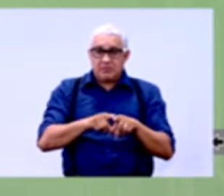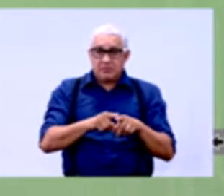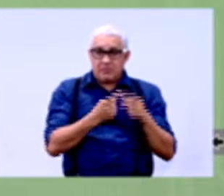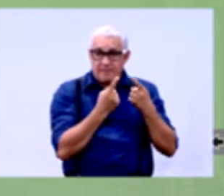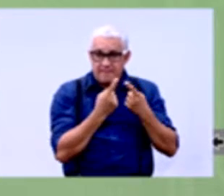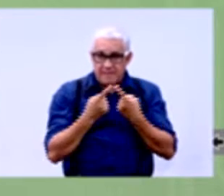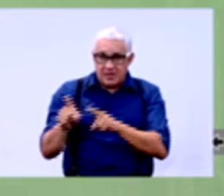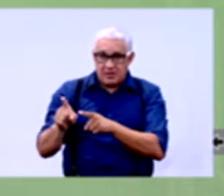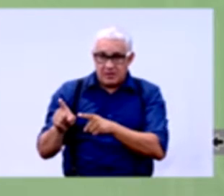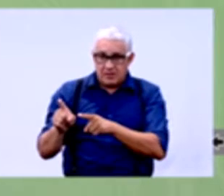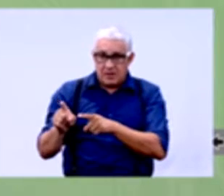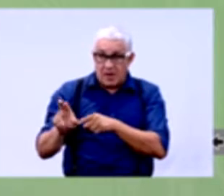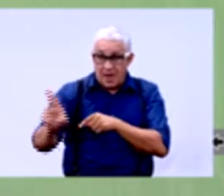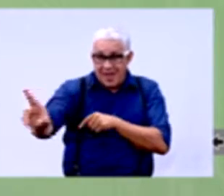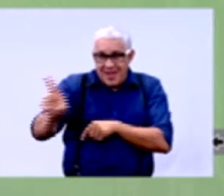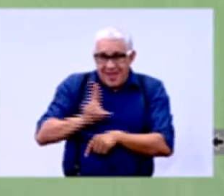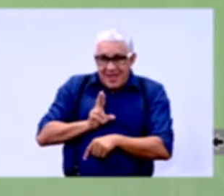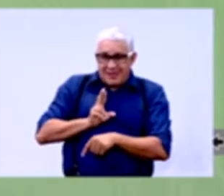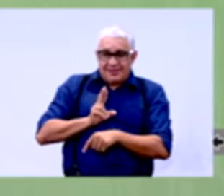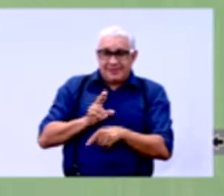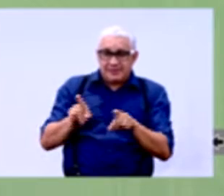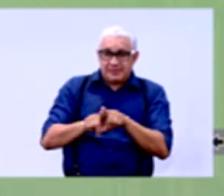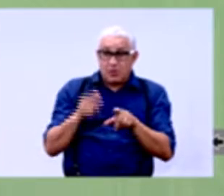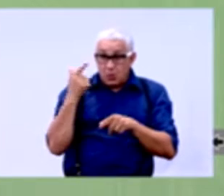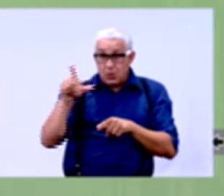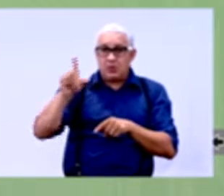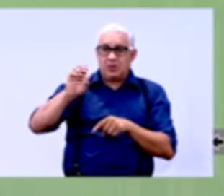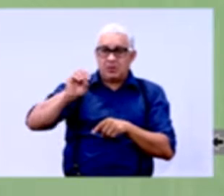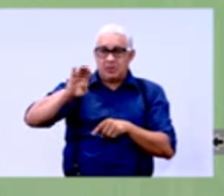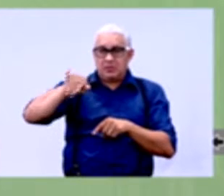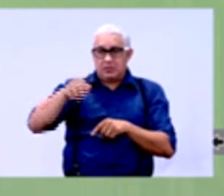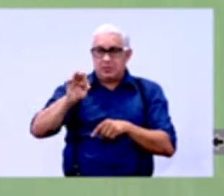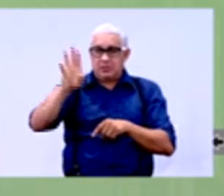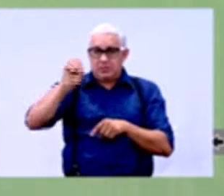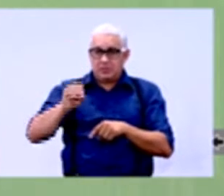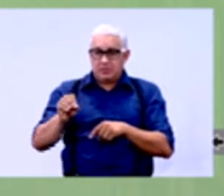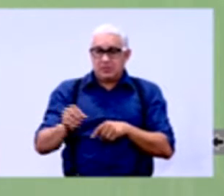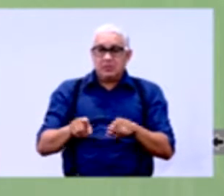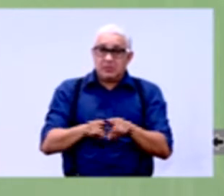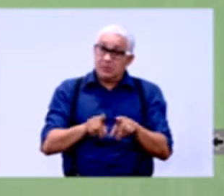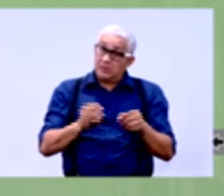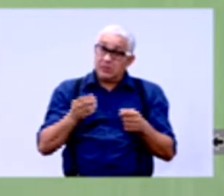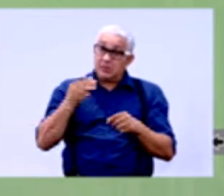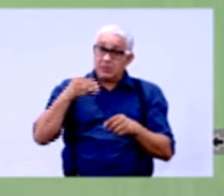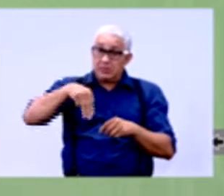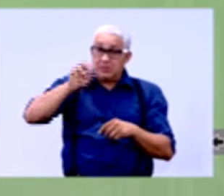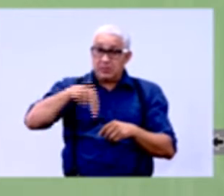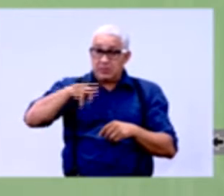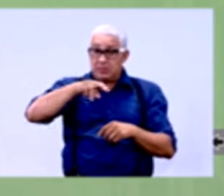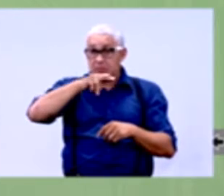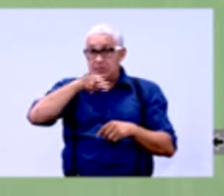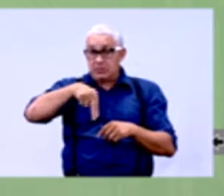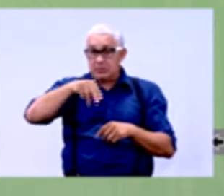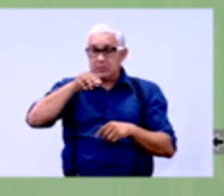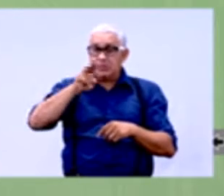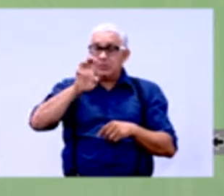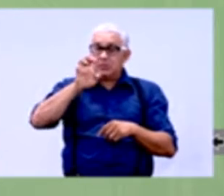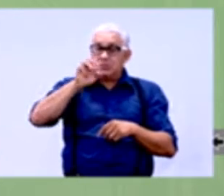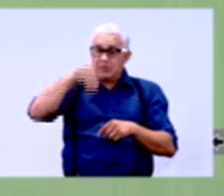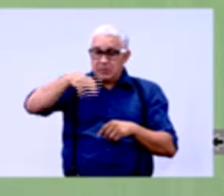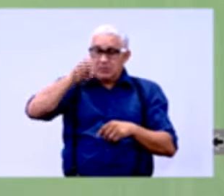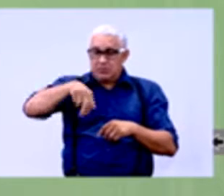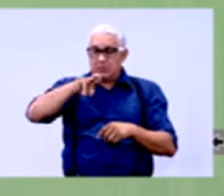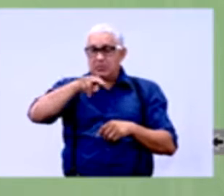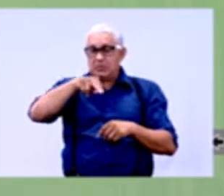provocar uma resposta em outro objeto. Pode ser modelada como uma mensagem do primeiro para